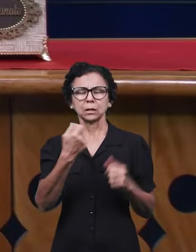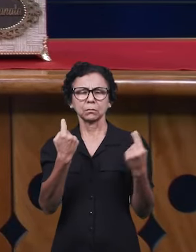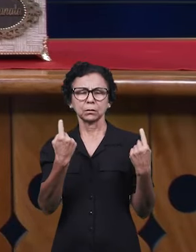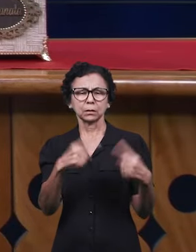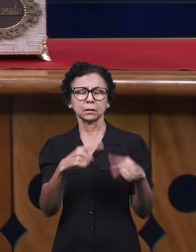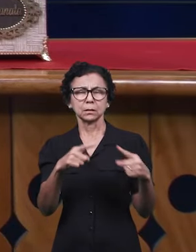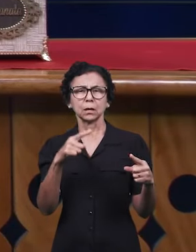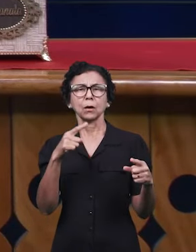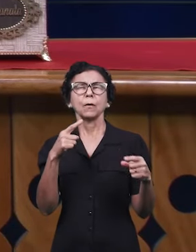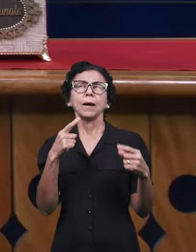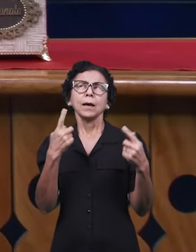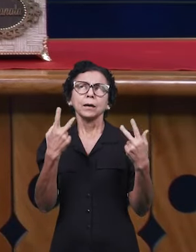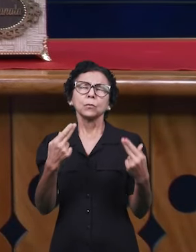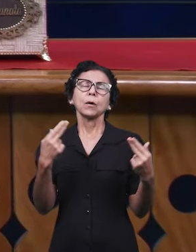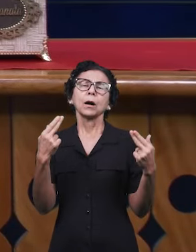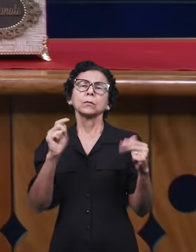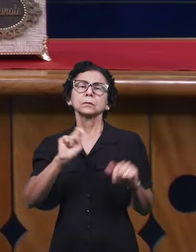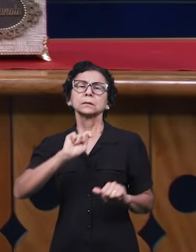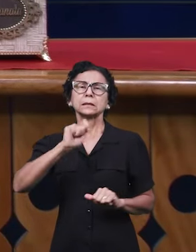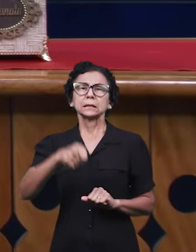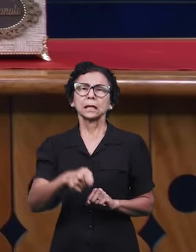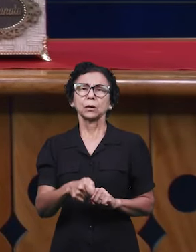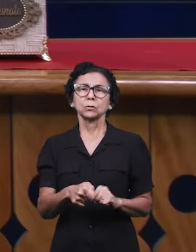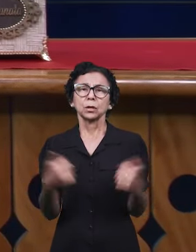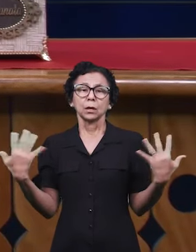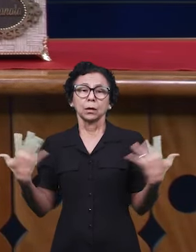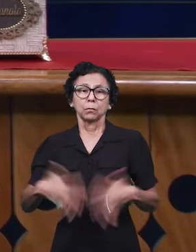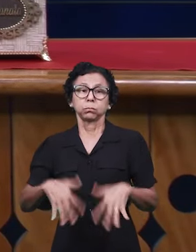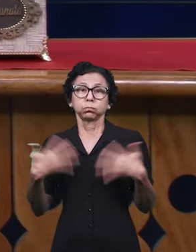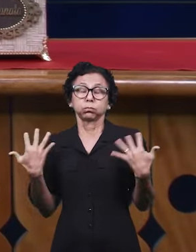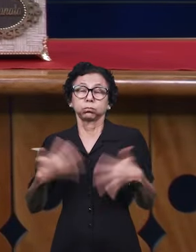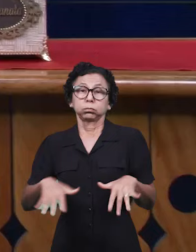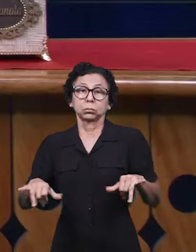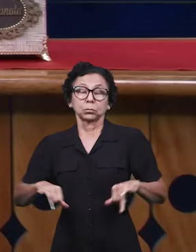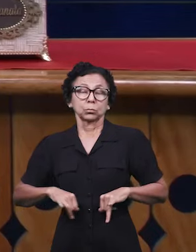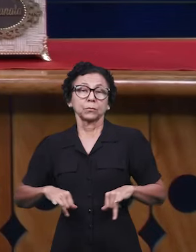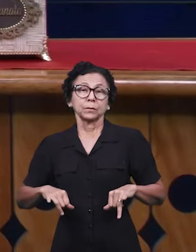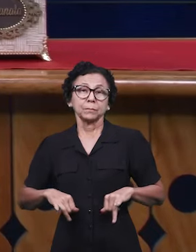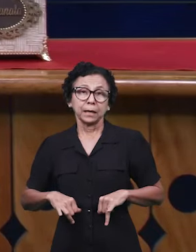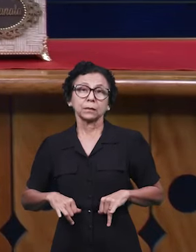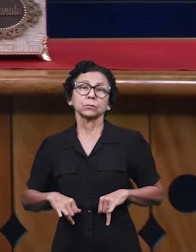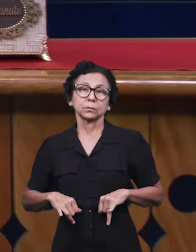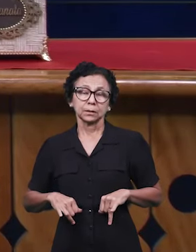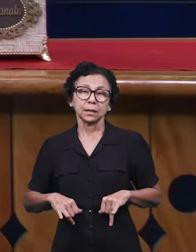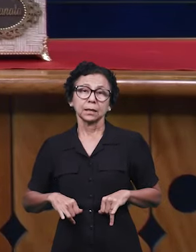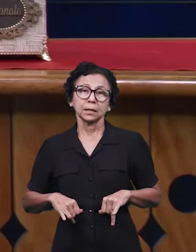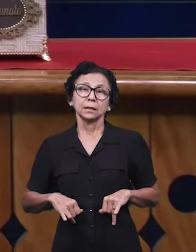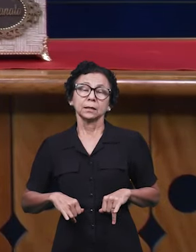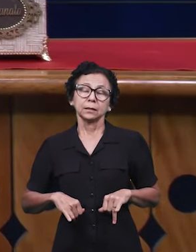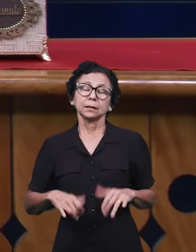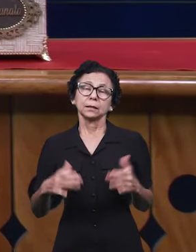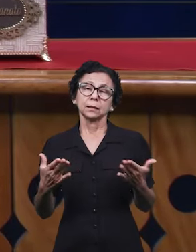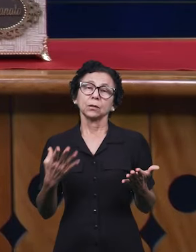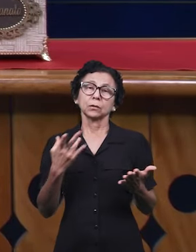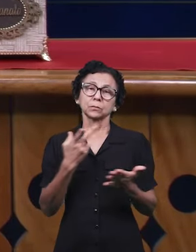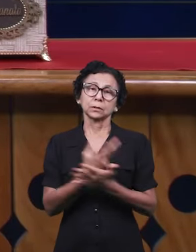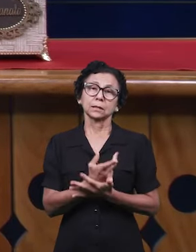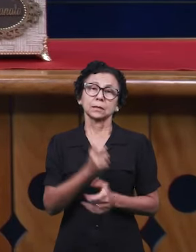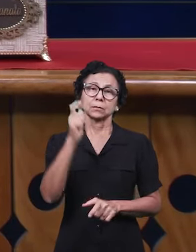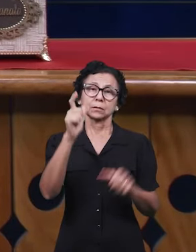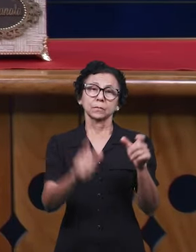de vir sobre todo o mundo para tentar os que habitam na terra. O